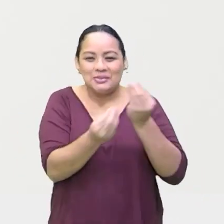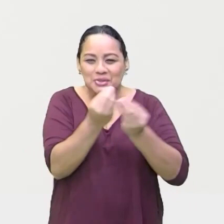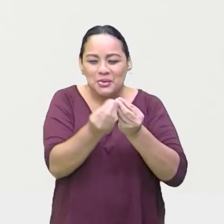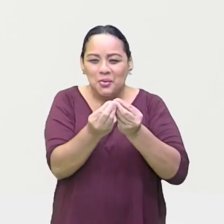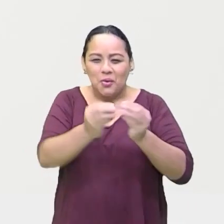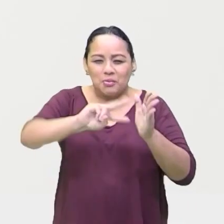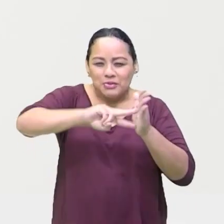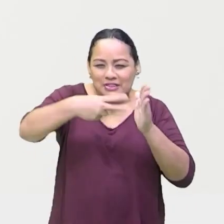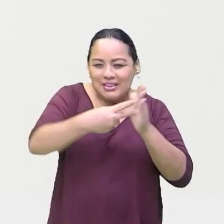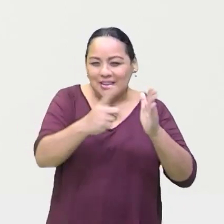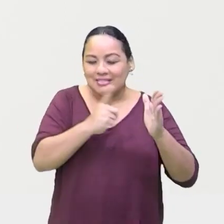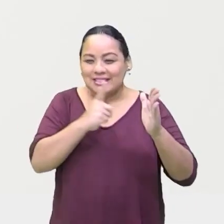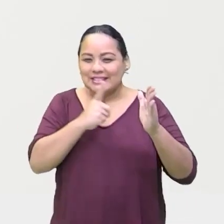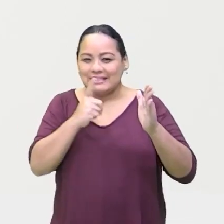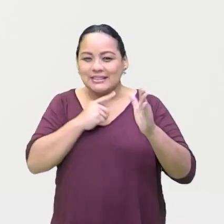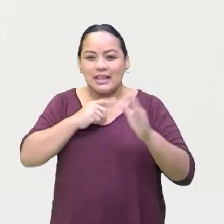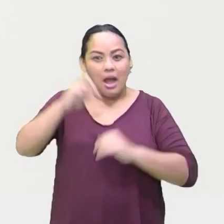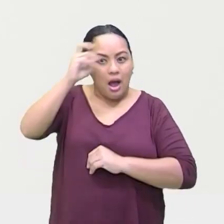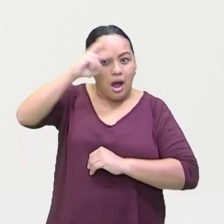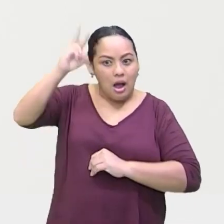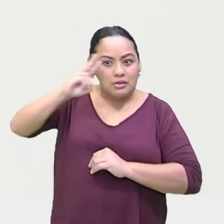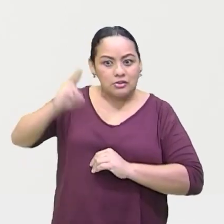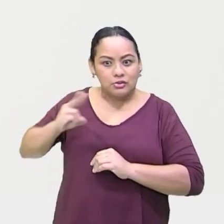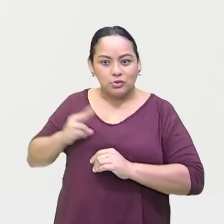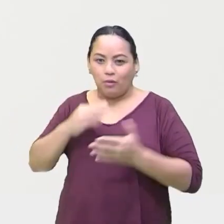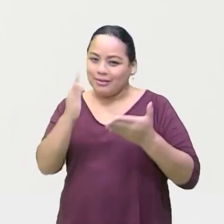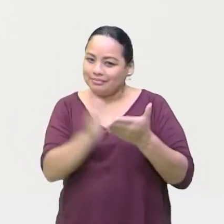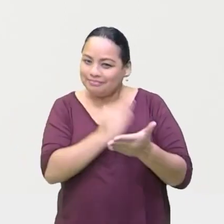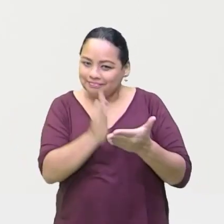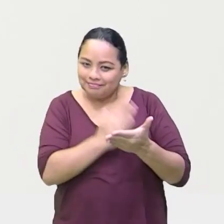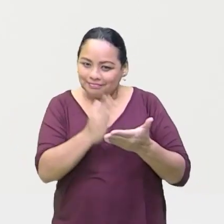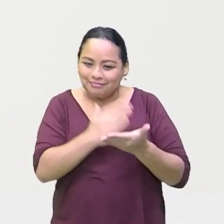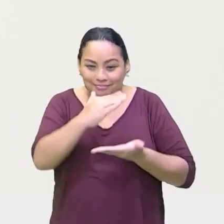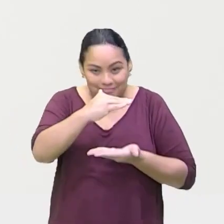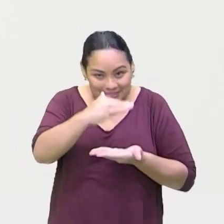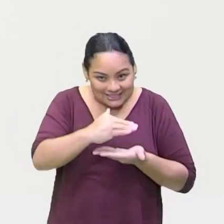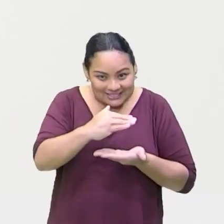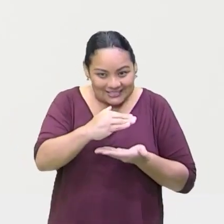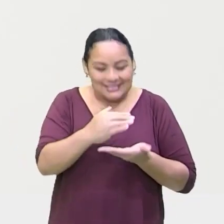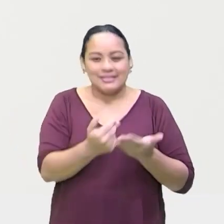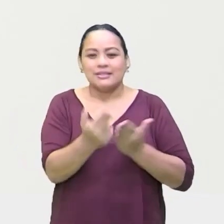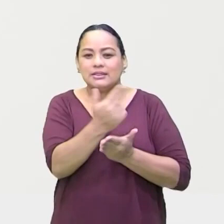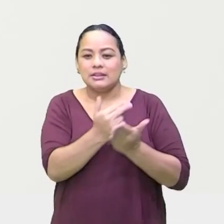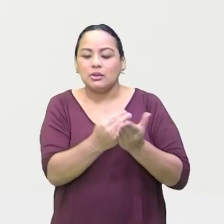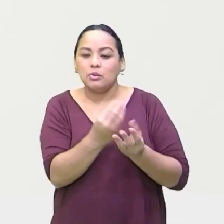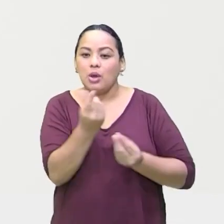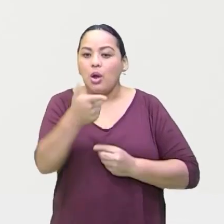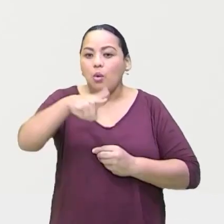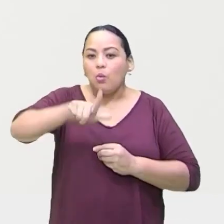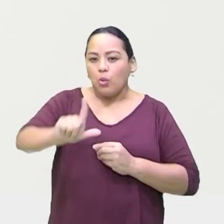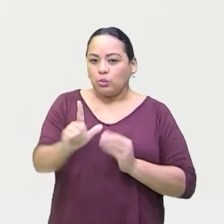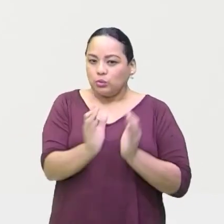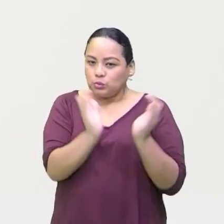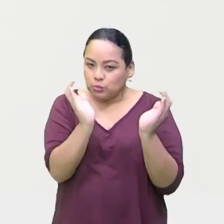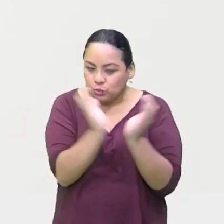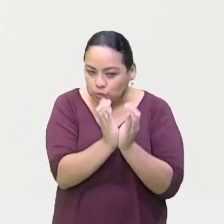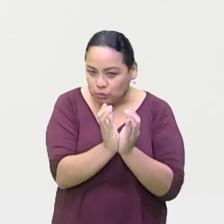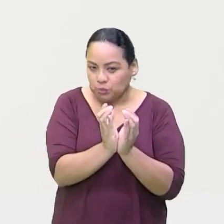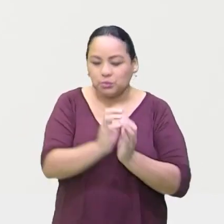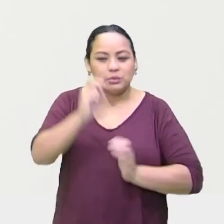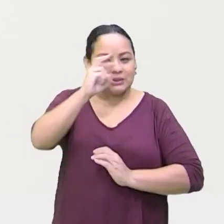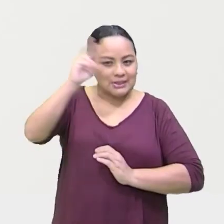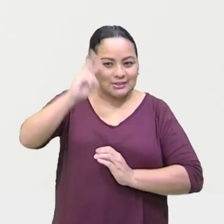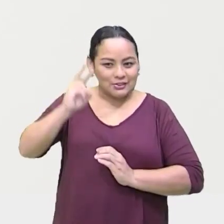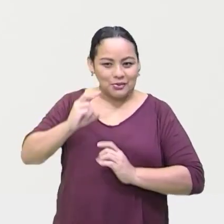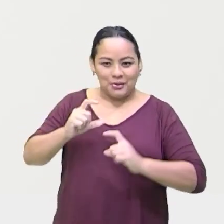ao conteúdo da obra. Ou seja, ela é um subgrupo da história